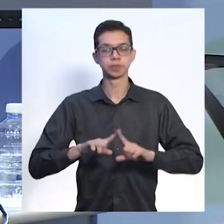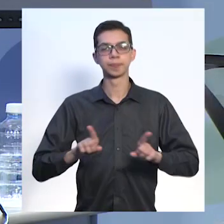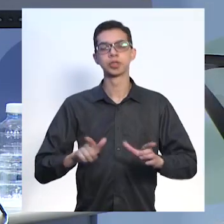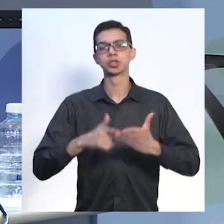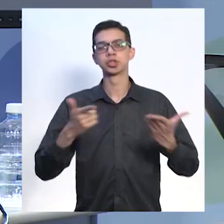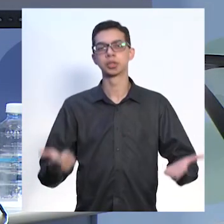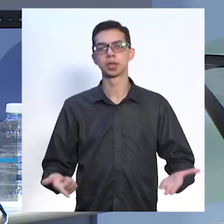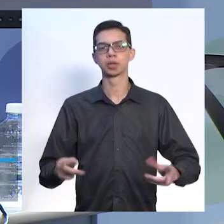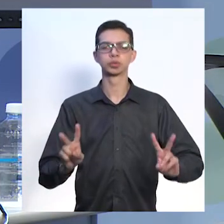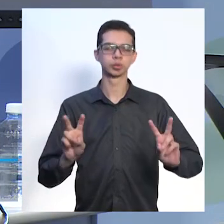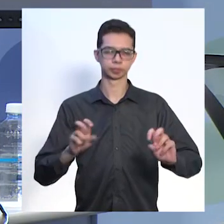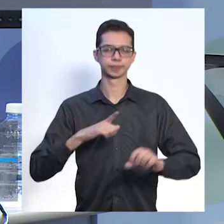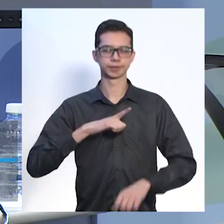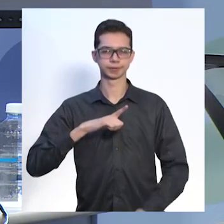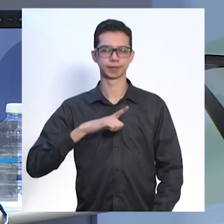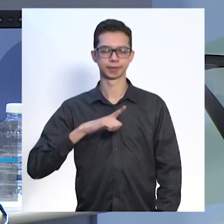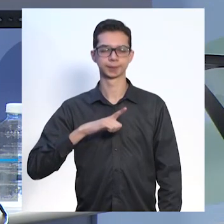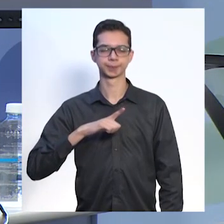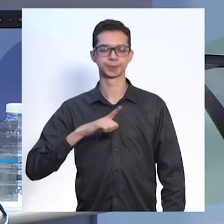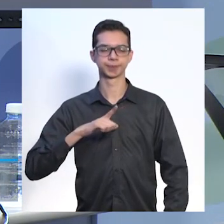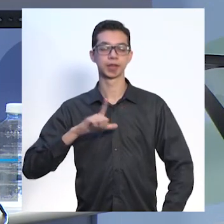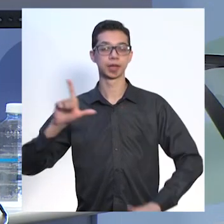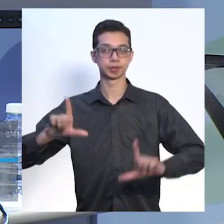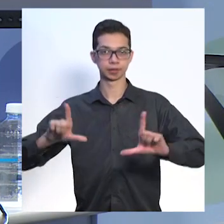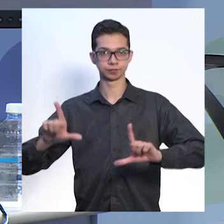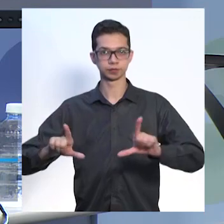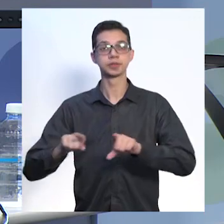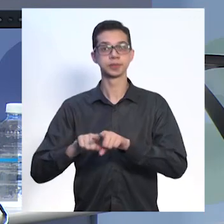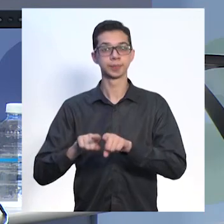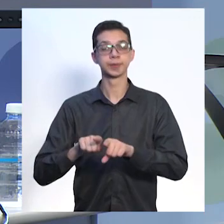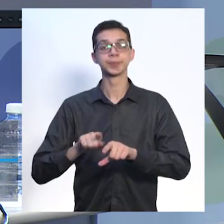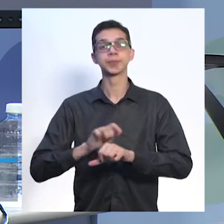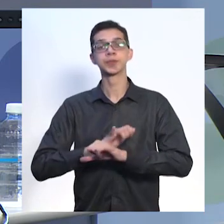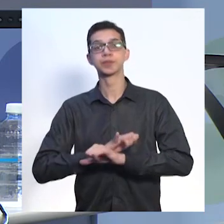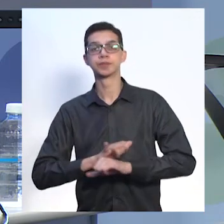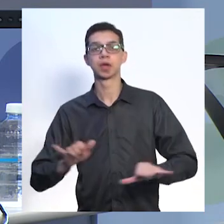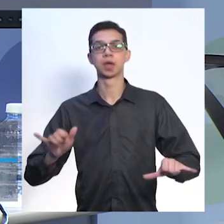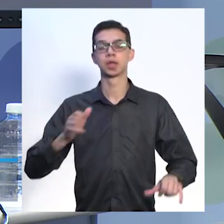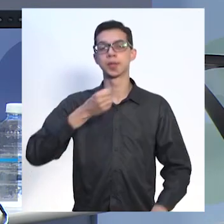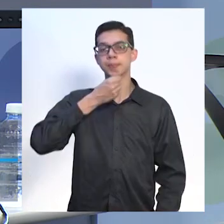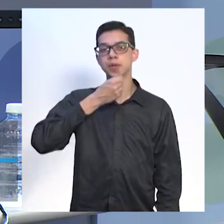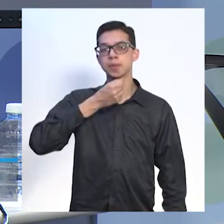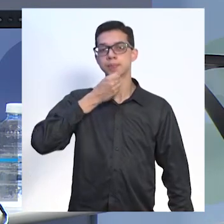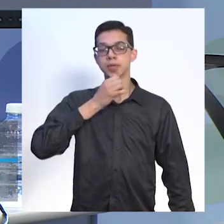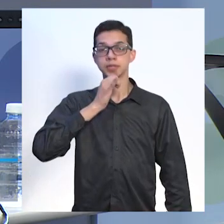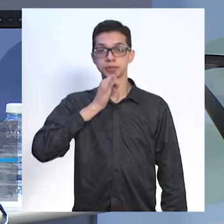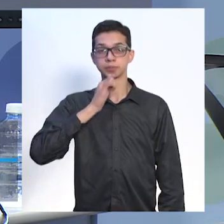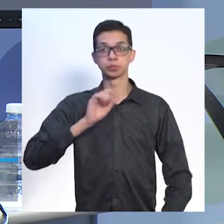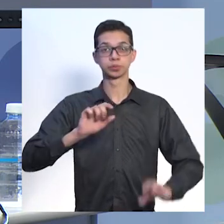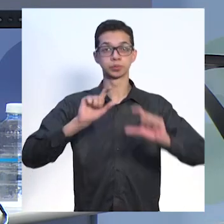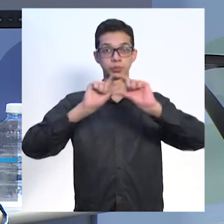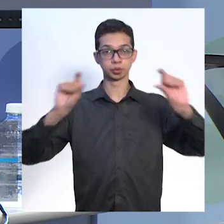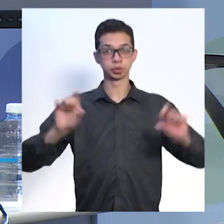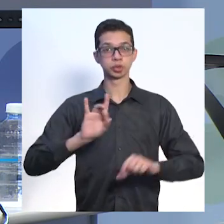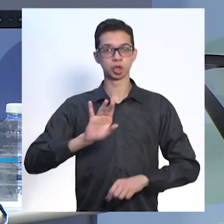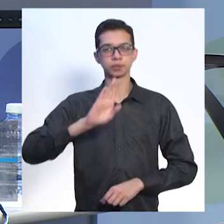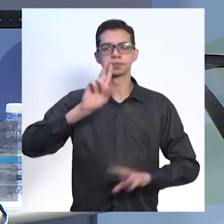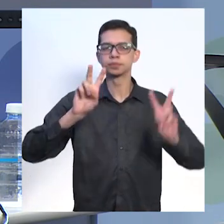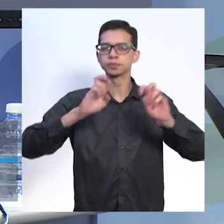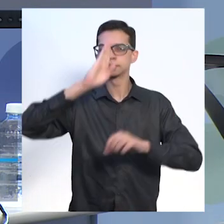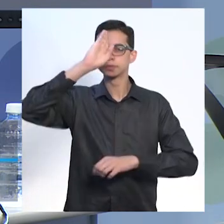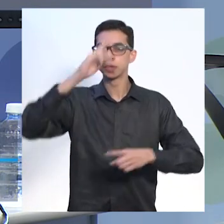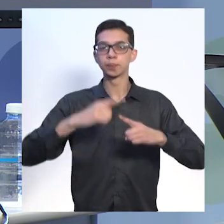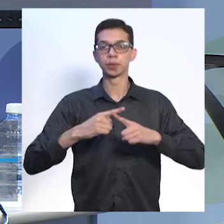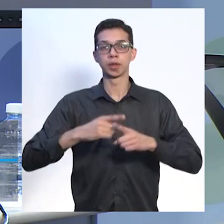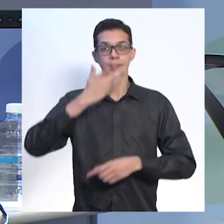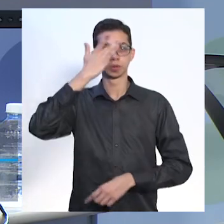é veiculado na televisão, eles também jogam a manchete. Por quê? Porque é uma forma de chamar a atenção do leitor. Então, anel de